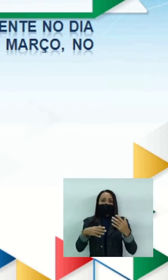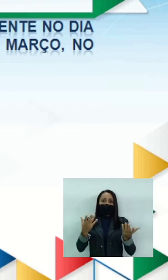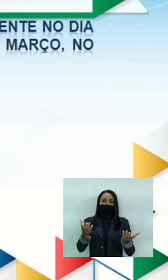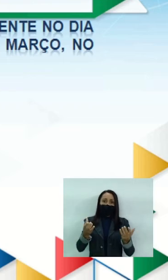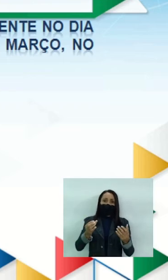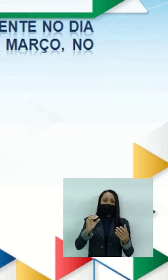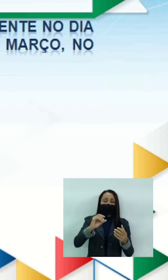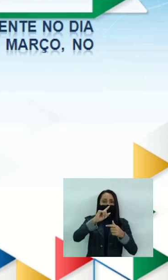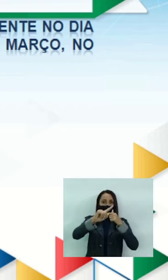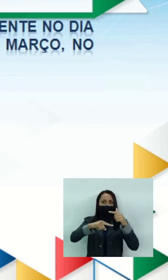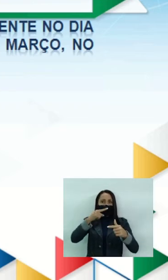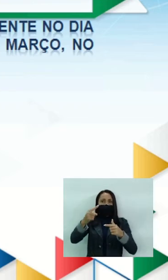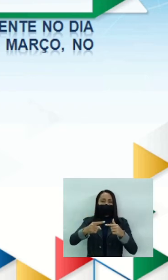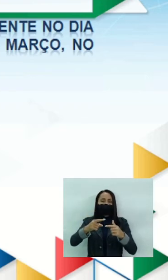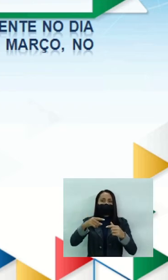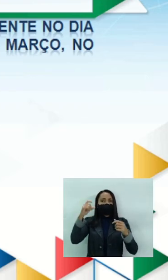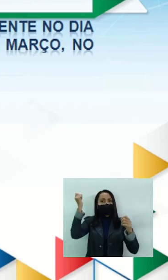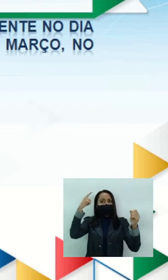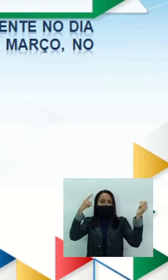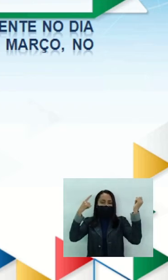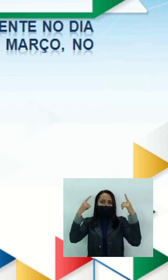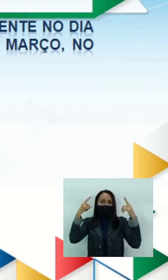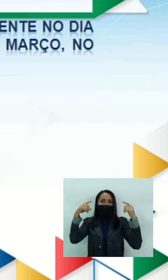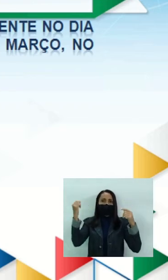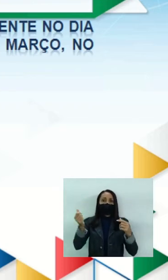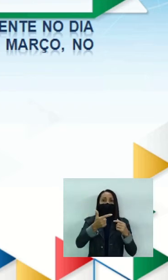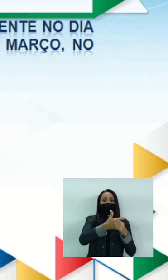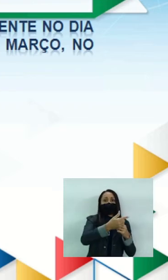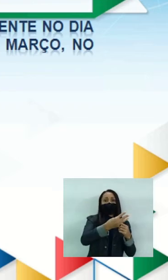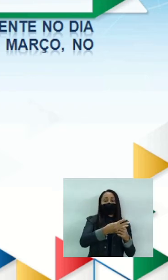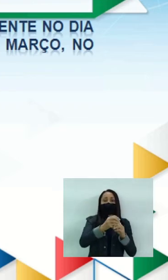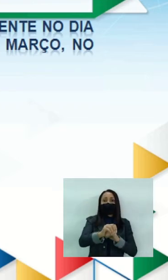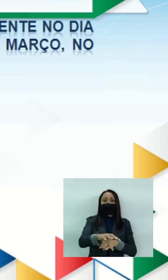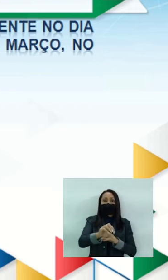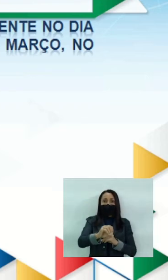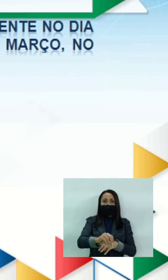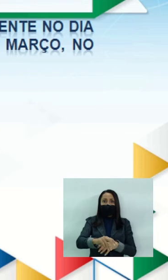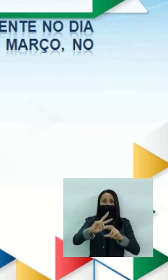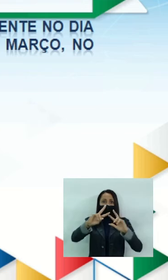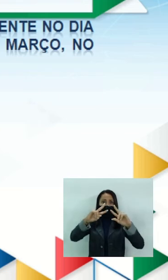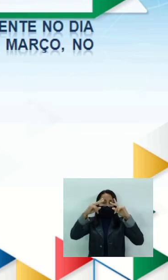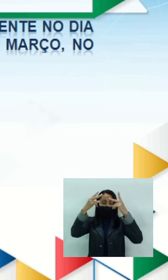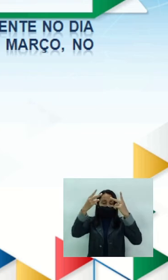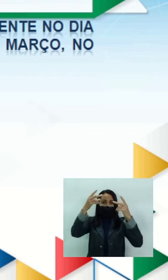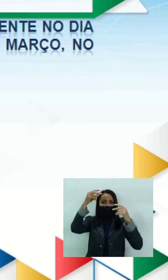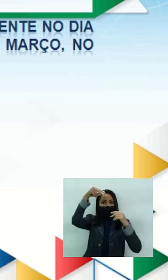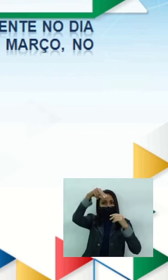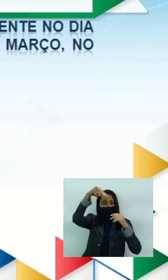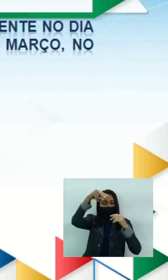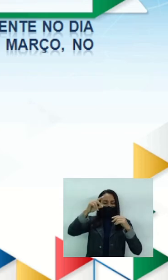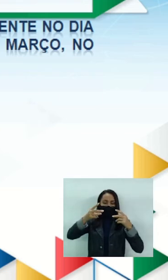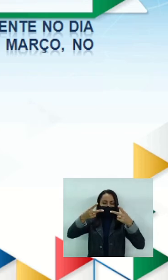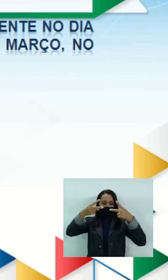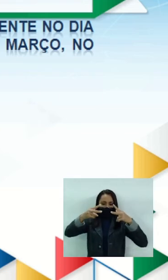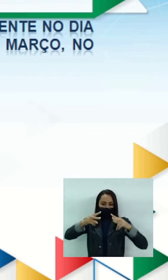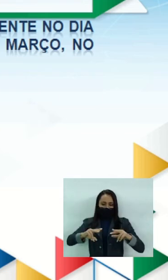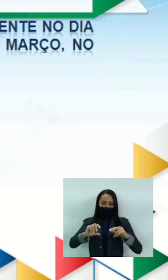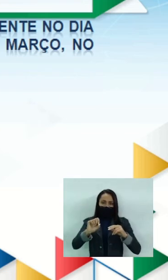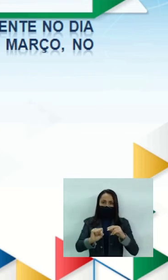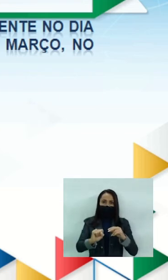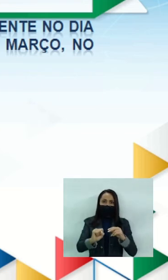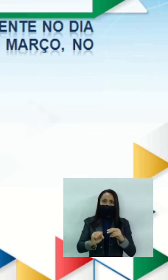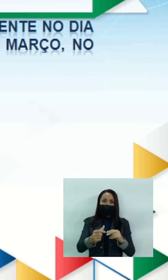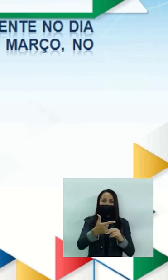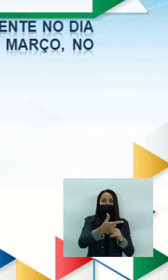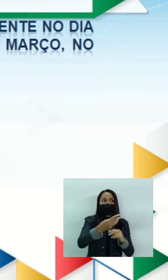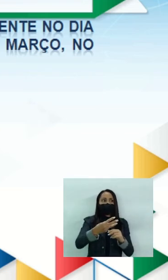após o verão, aproximadamente no dia 23 de setembro no hemisfério norte e 23 de março no hemisfério sul. Vocês podem